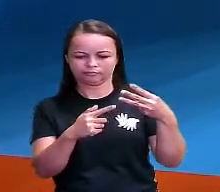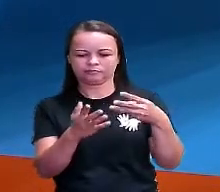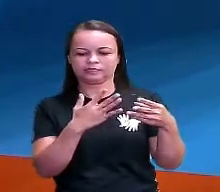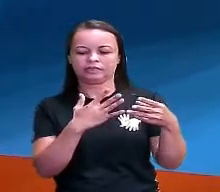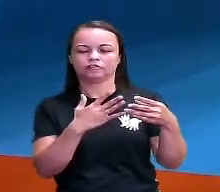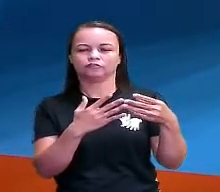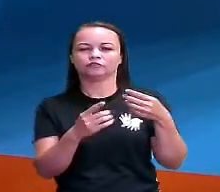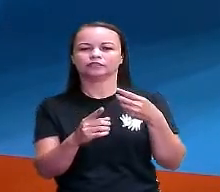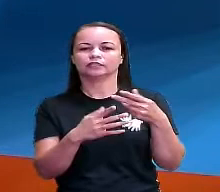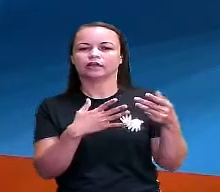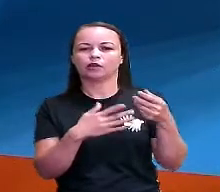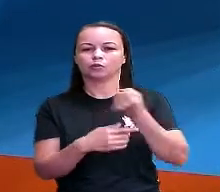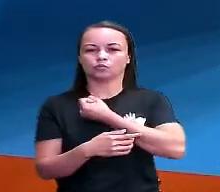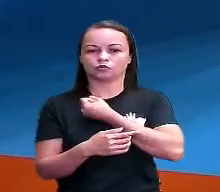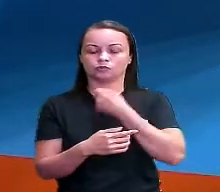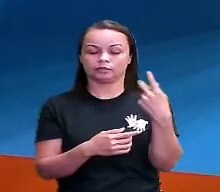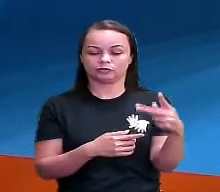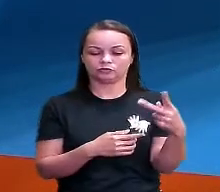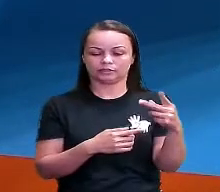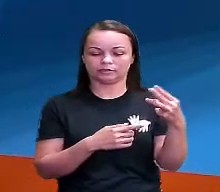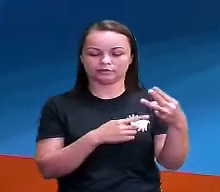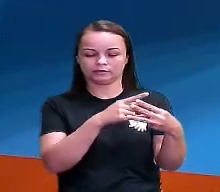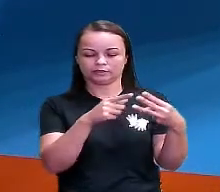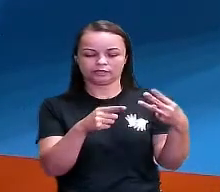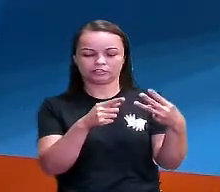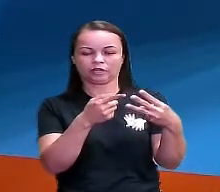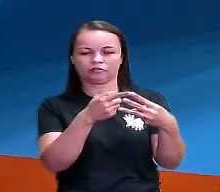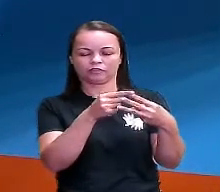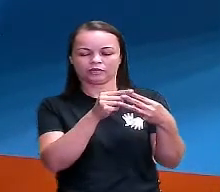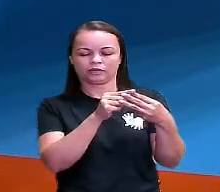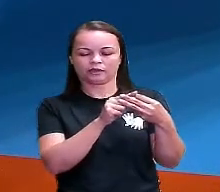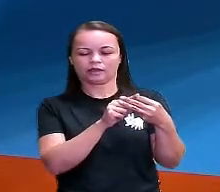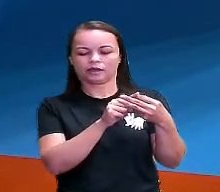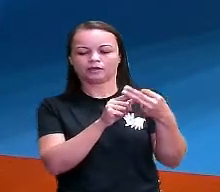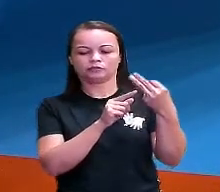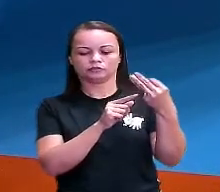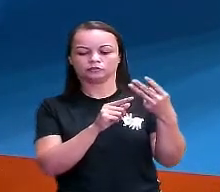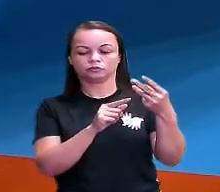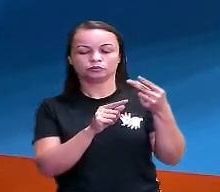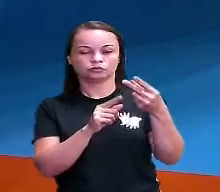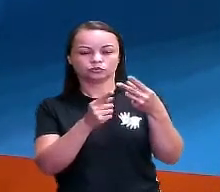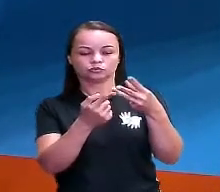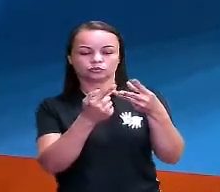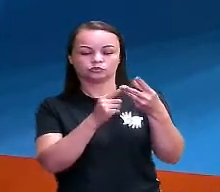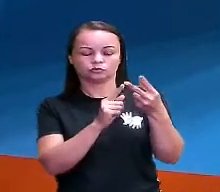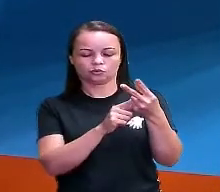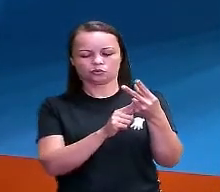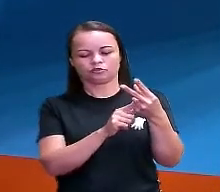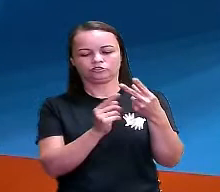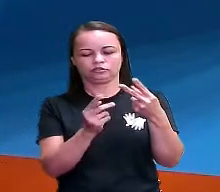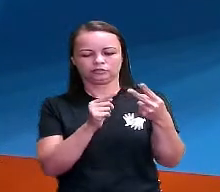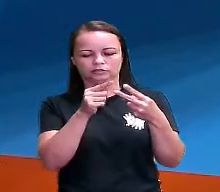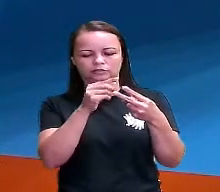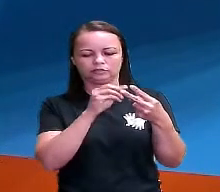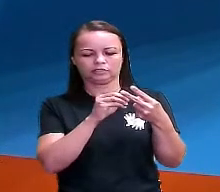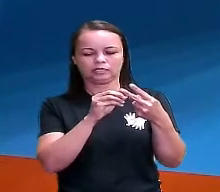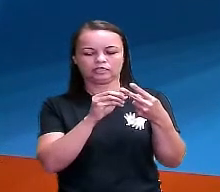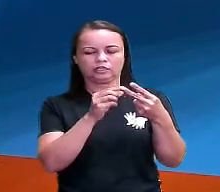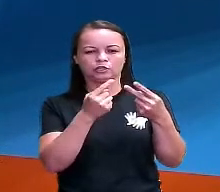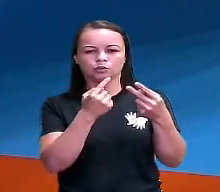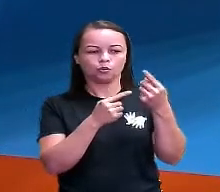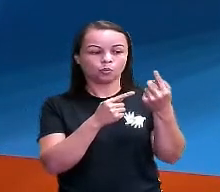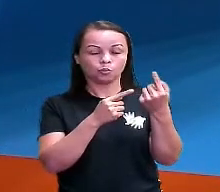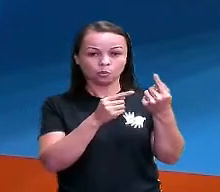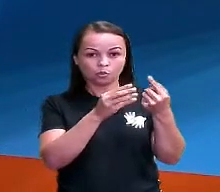um número desse 3. E aí aqui vai ficar 2. E esse 1 eu vou jogar lá junto do zero.